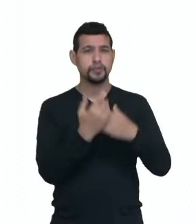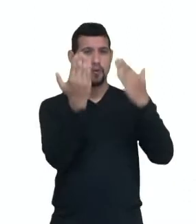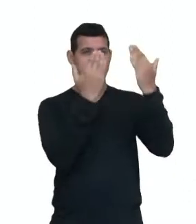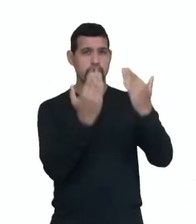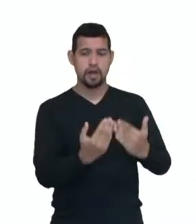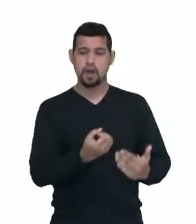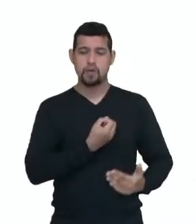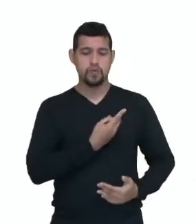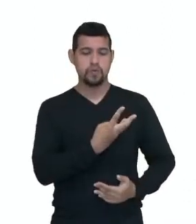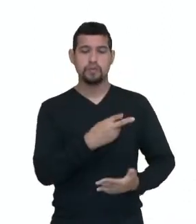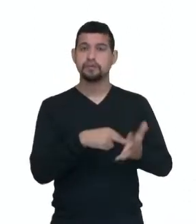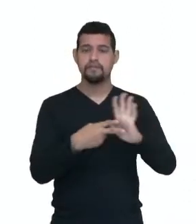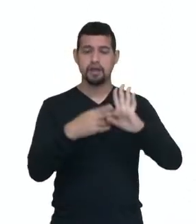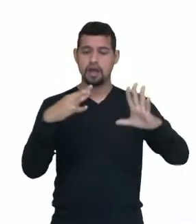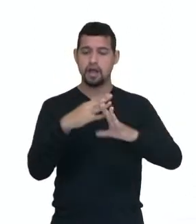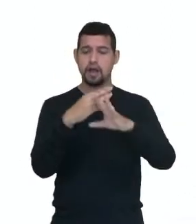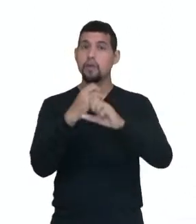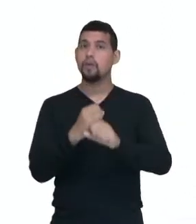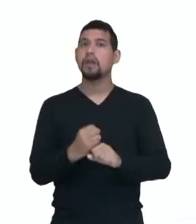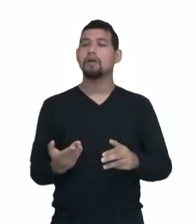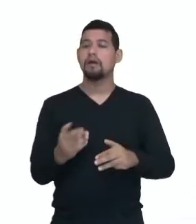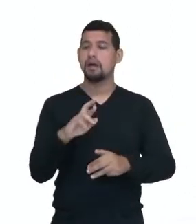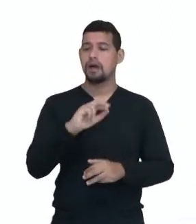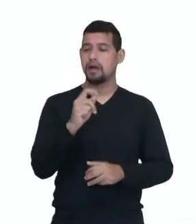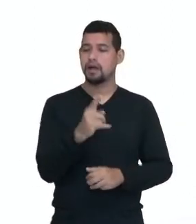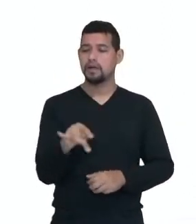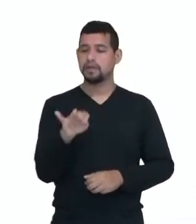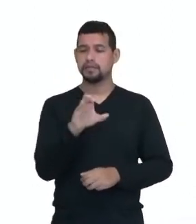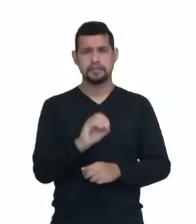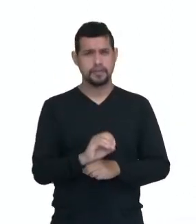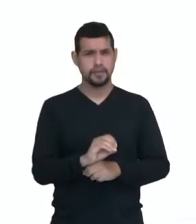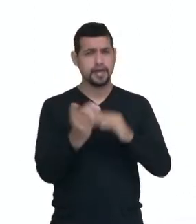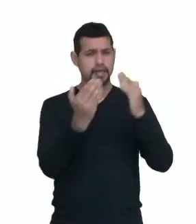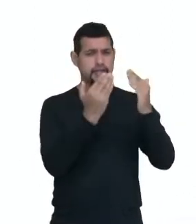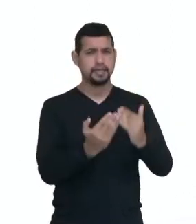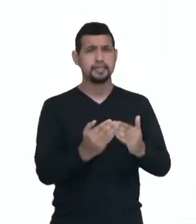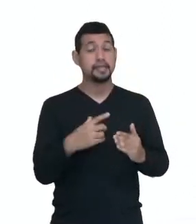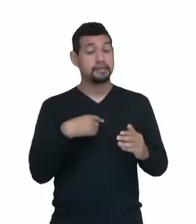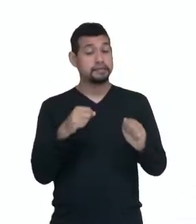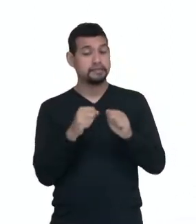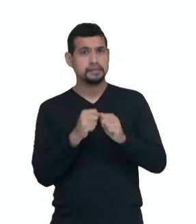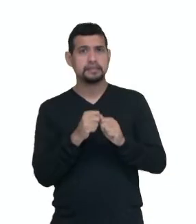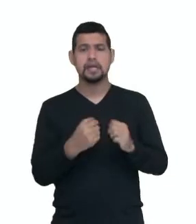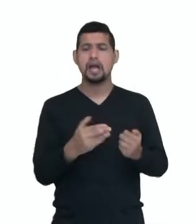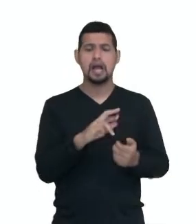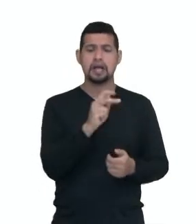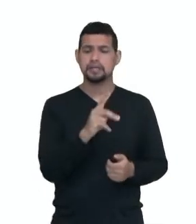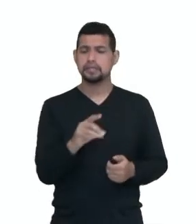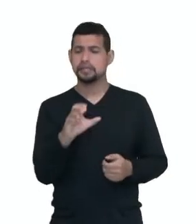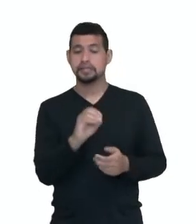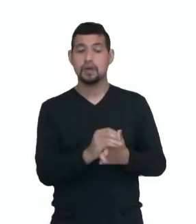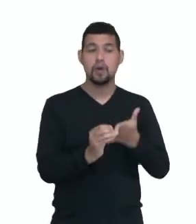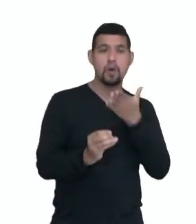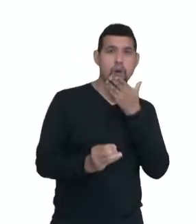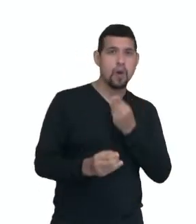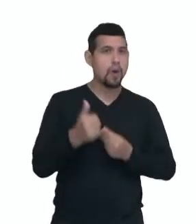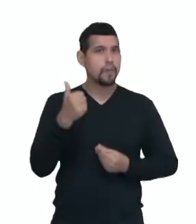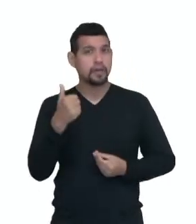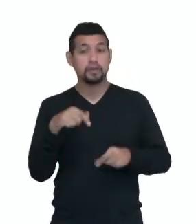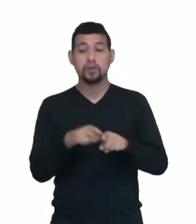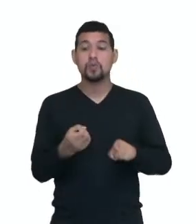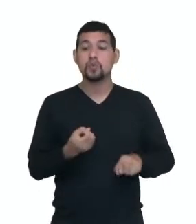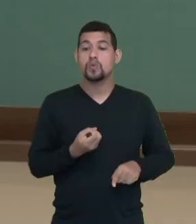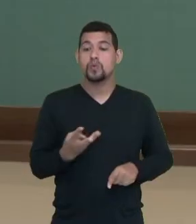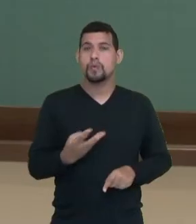esses números é calcular a razão. Então veja, se a gente fosse fazer a razão de meninos, do número